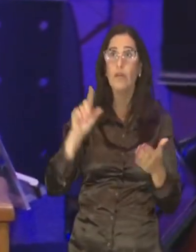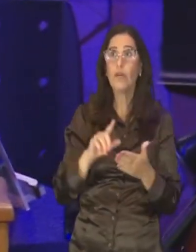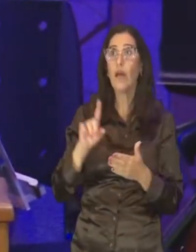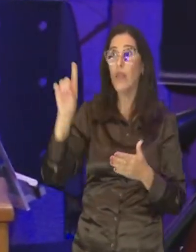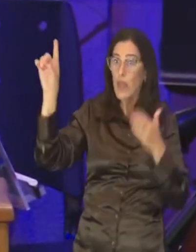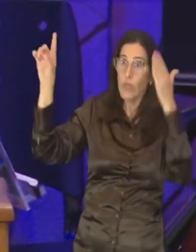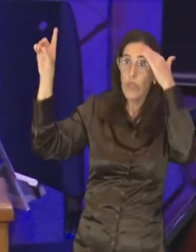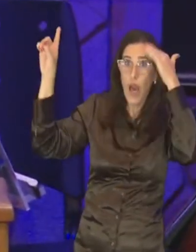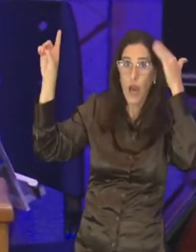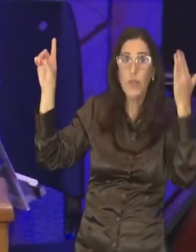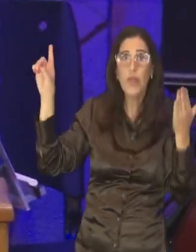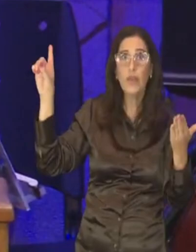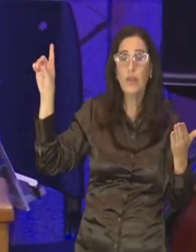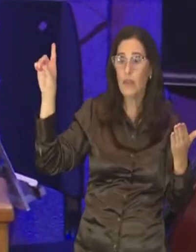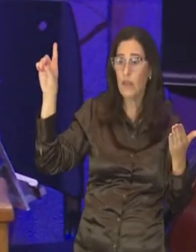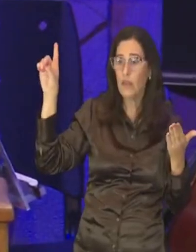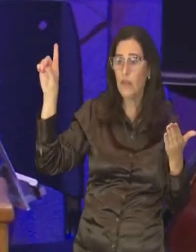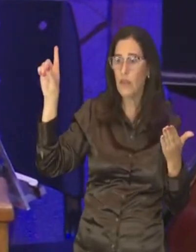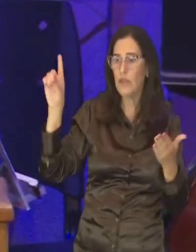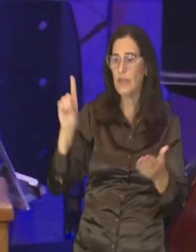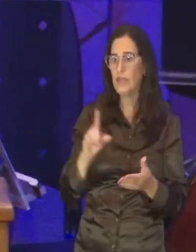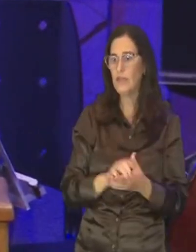Deus sabe.